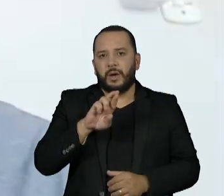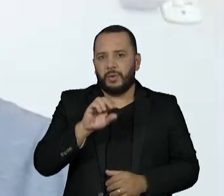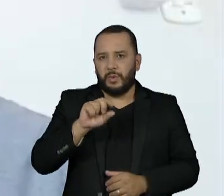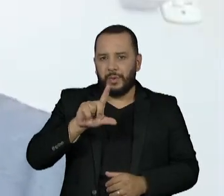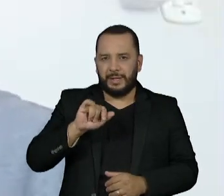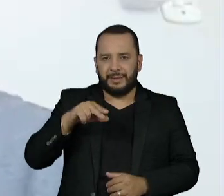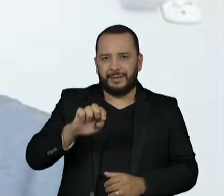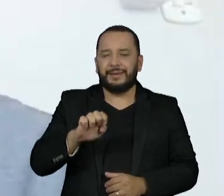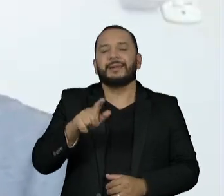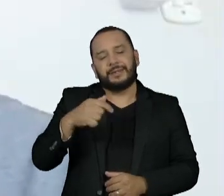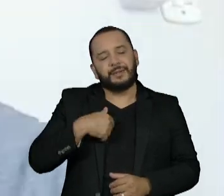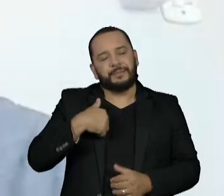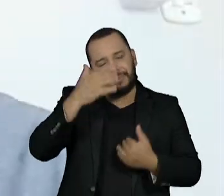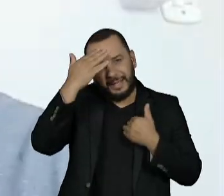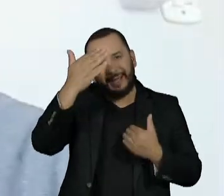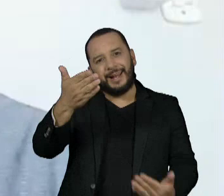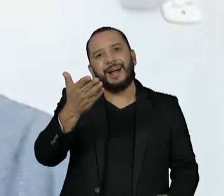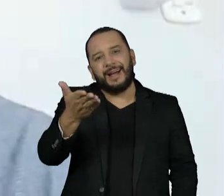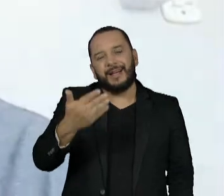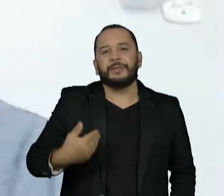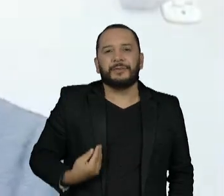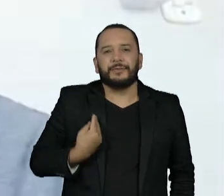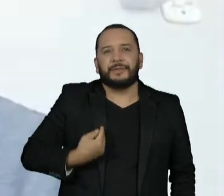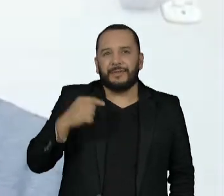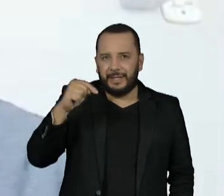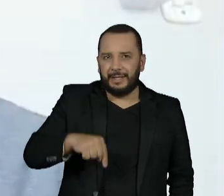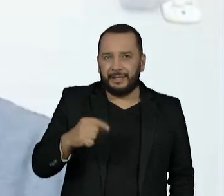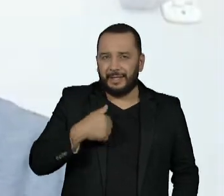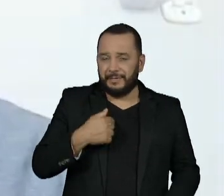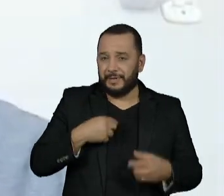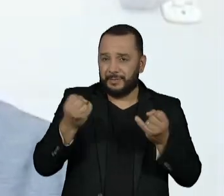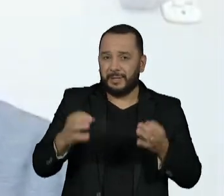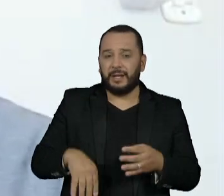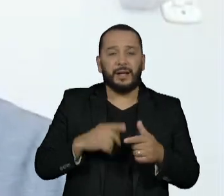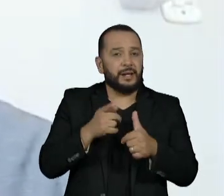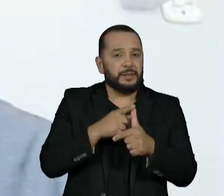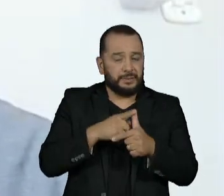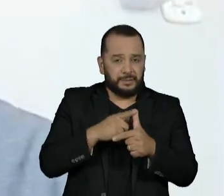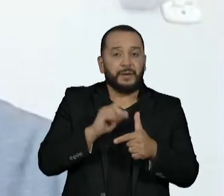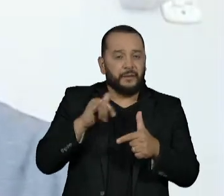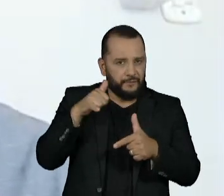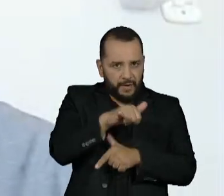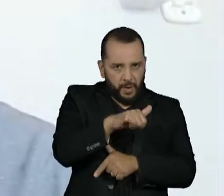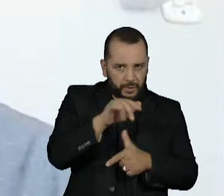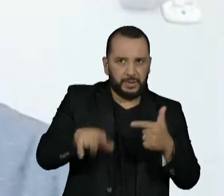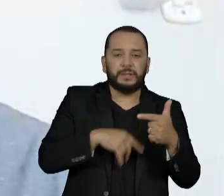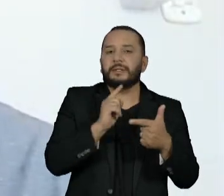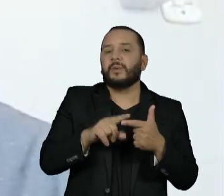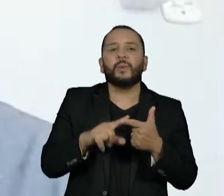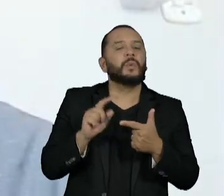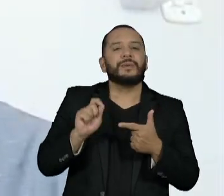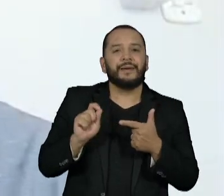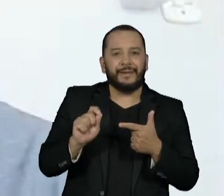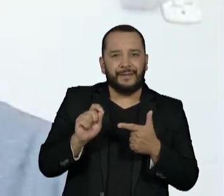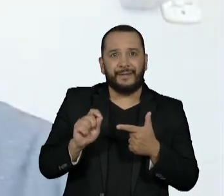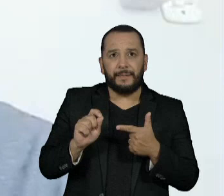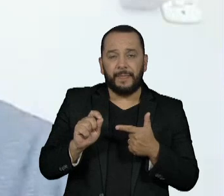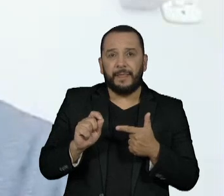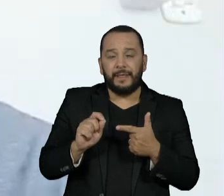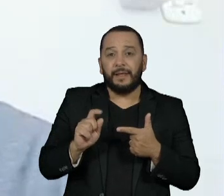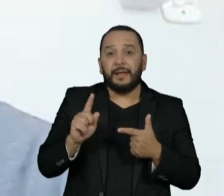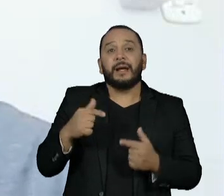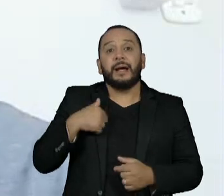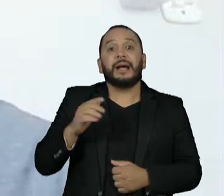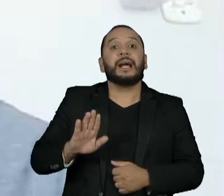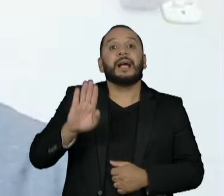obrigado pelo convite, é um prazer estar aqui. Então, eu vou destacar um segundo ponto que me chamou muita atenção, que foi o crescimento dos